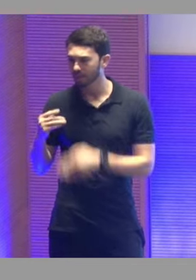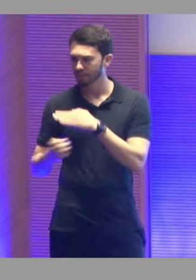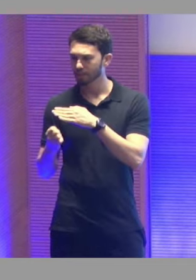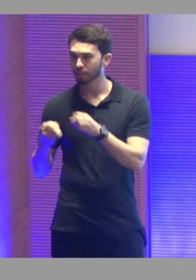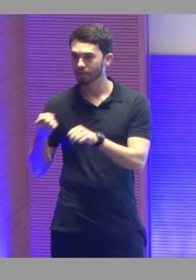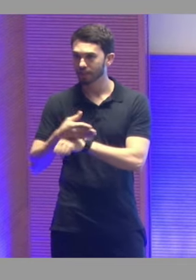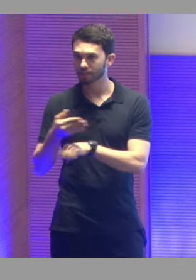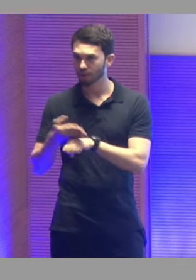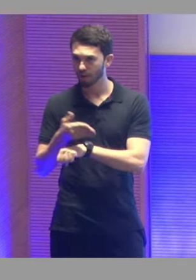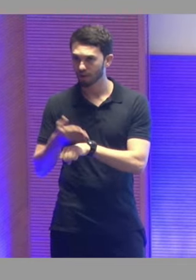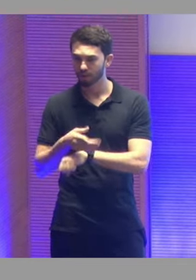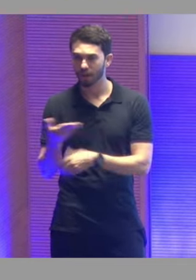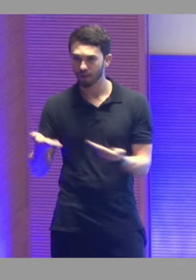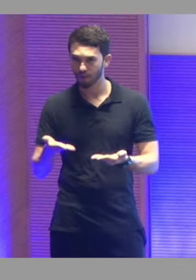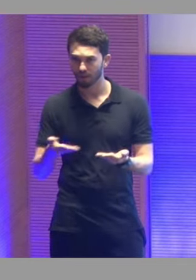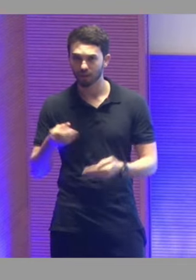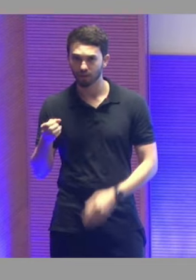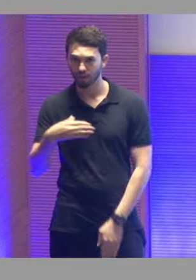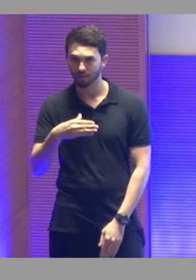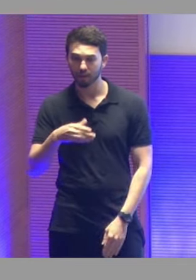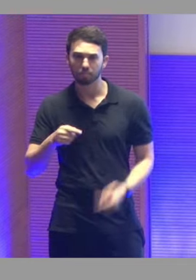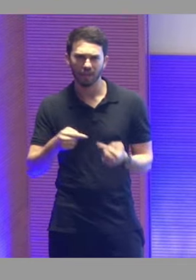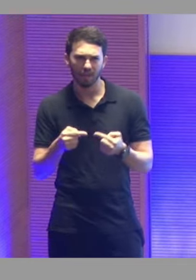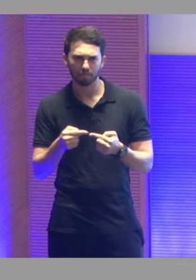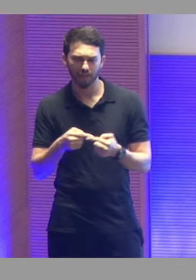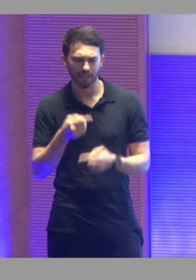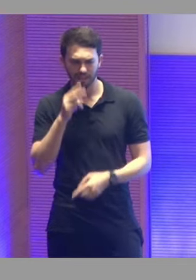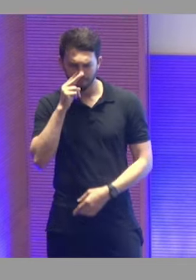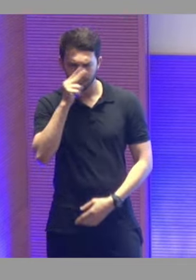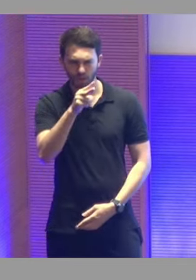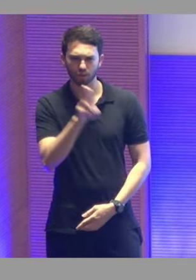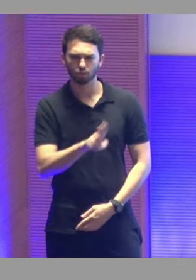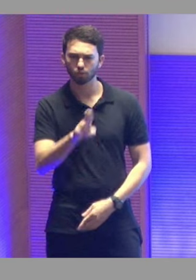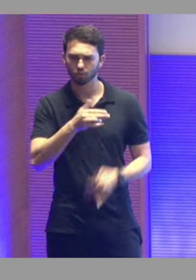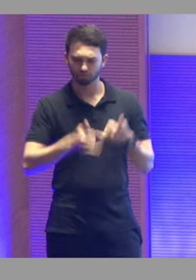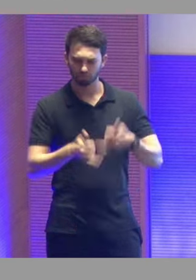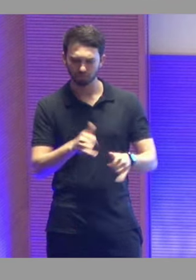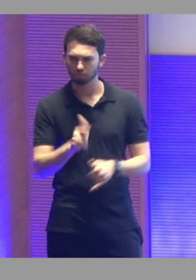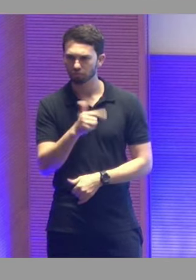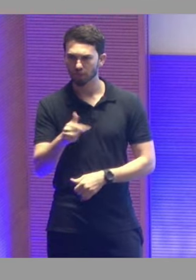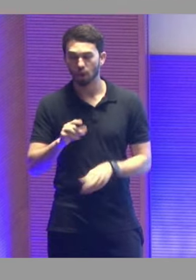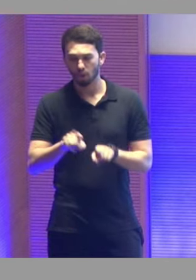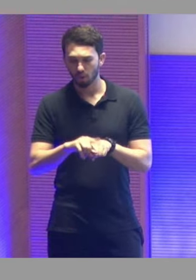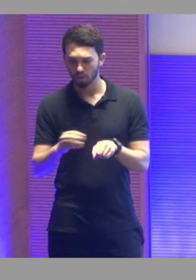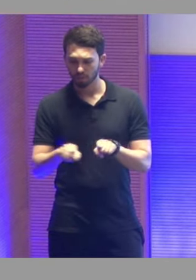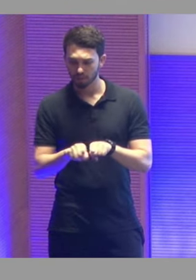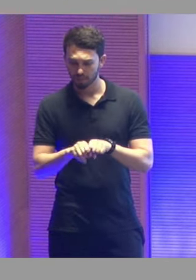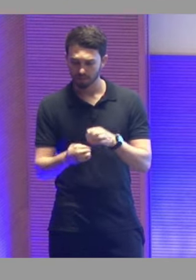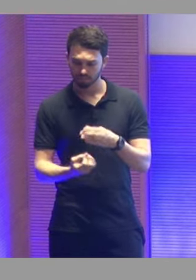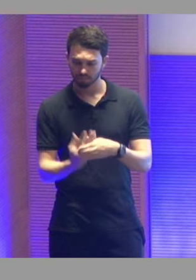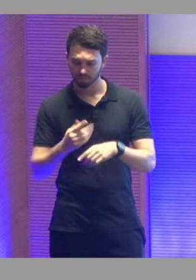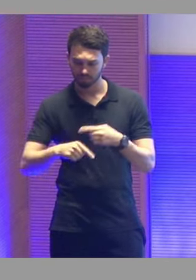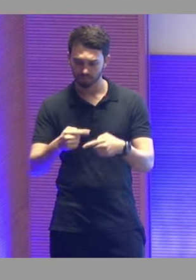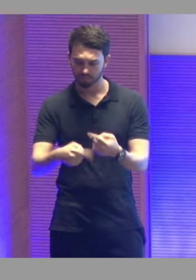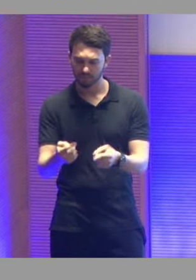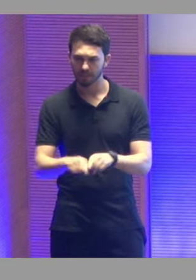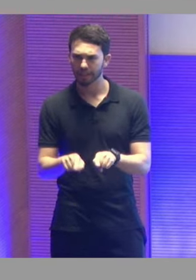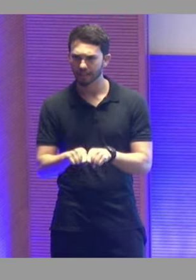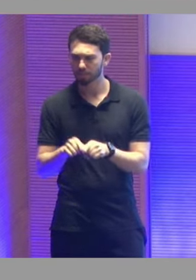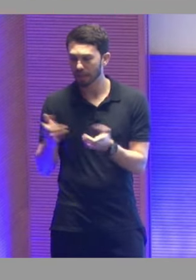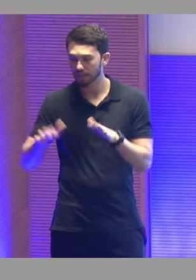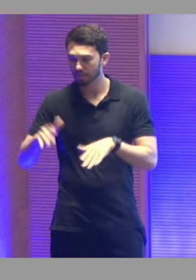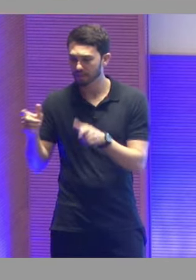programa são organizações de setores eh menos intensivos no consumo de energia matérias primas ou organizações de menor porte